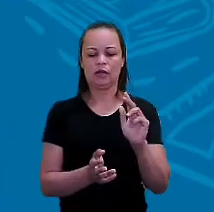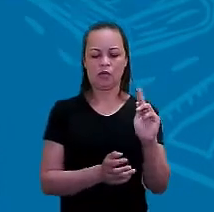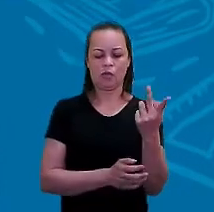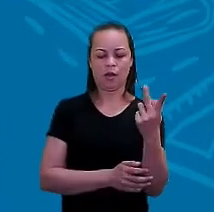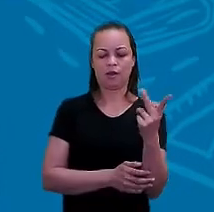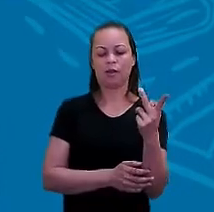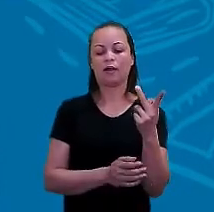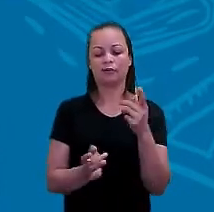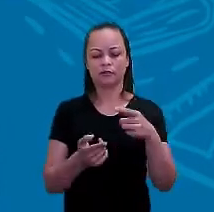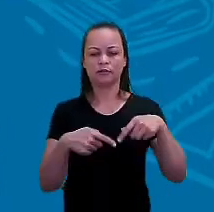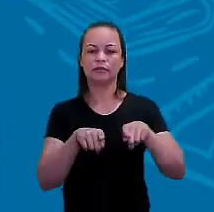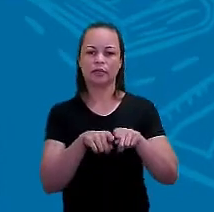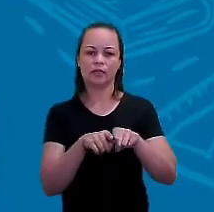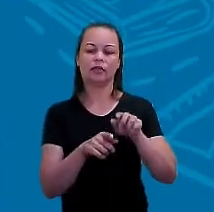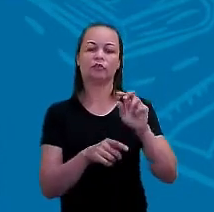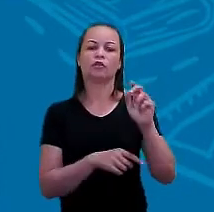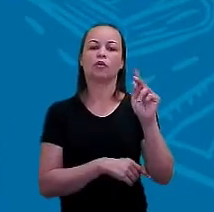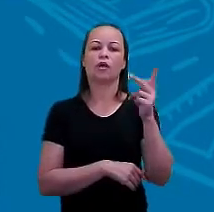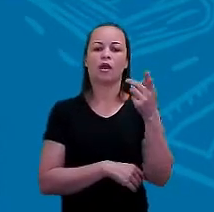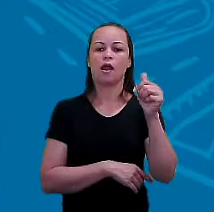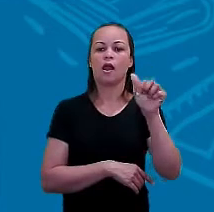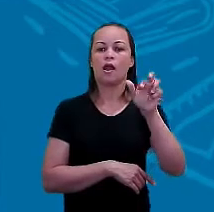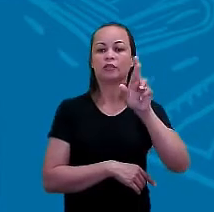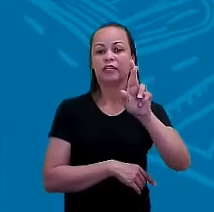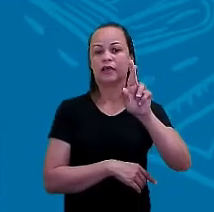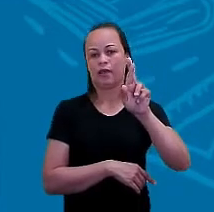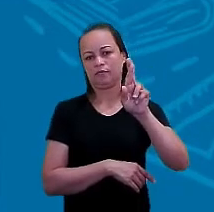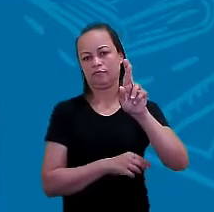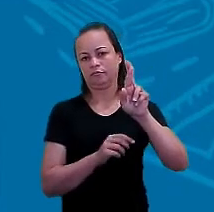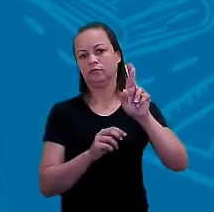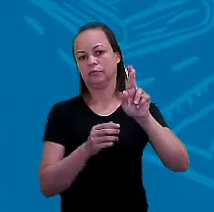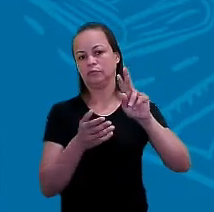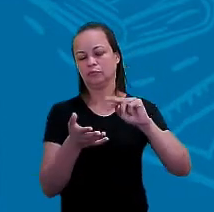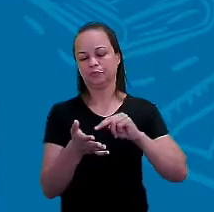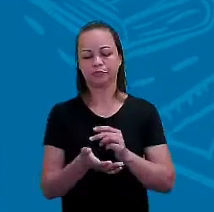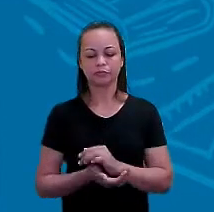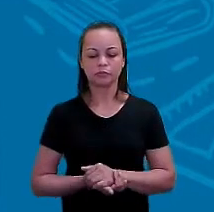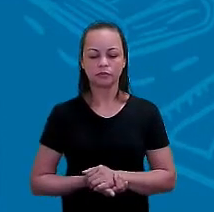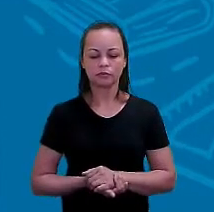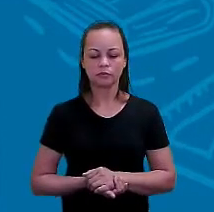H em inglês tem som de ha, he, hi, ho, hu. So,